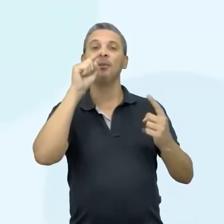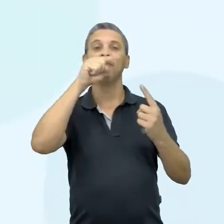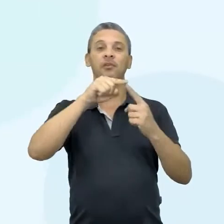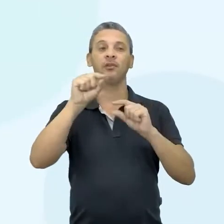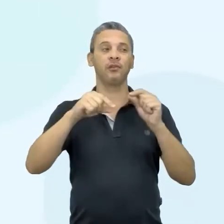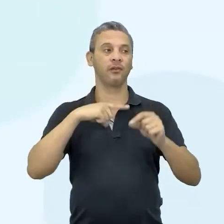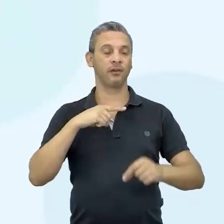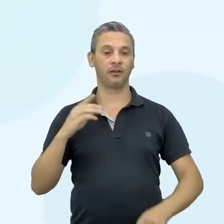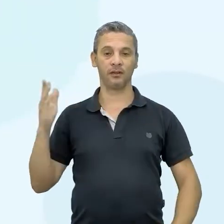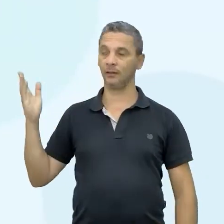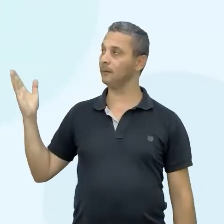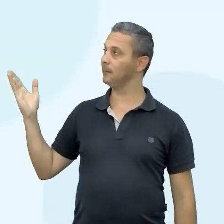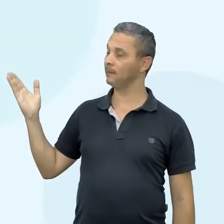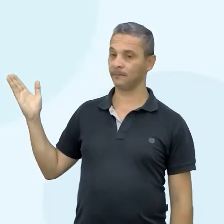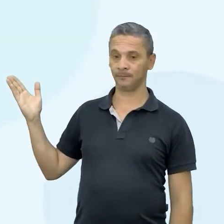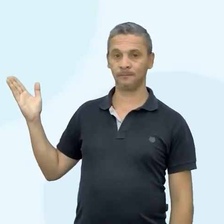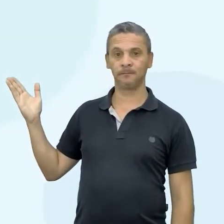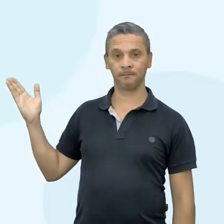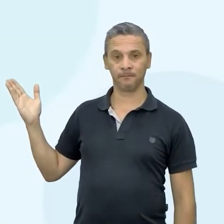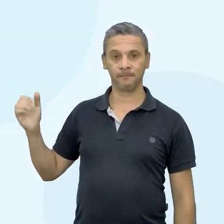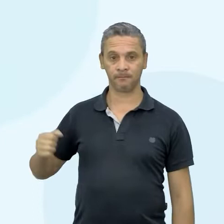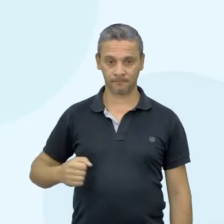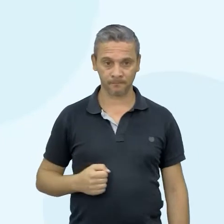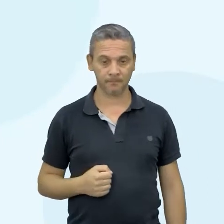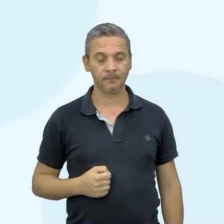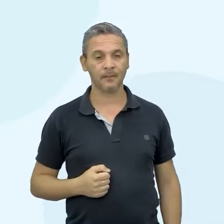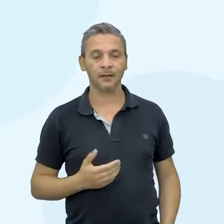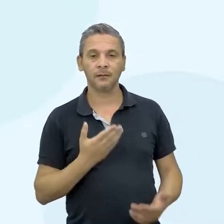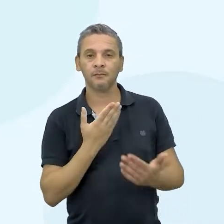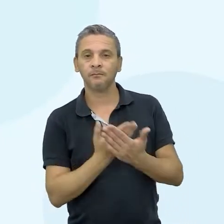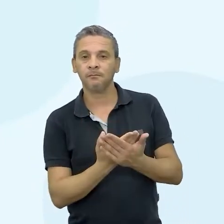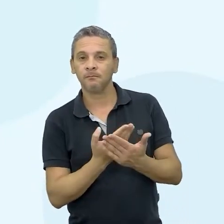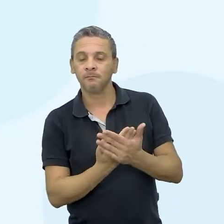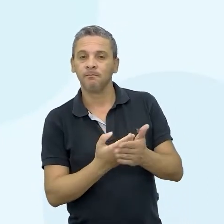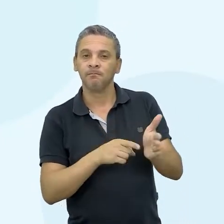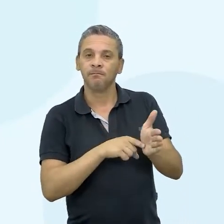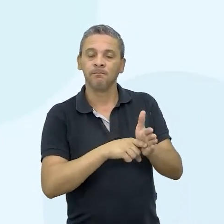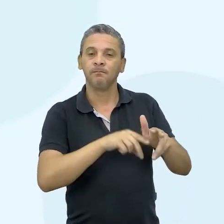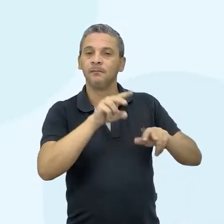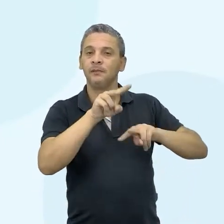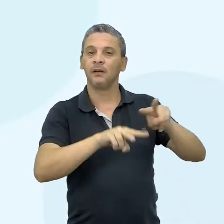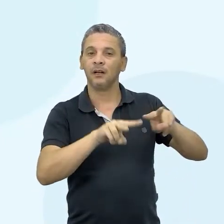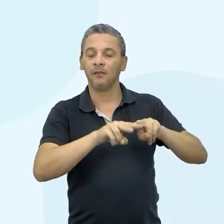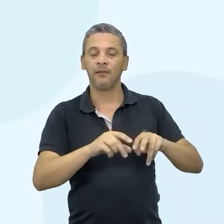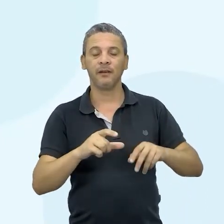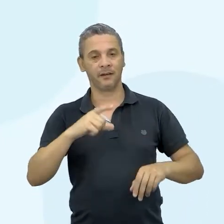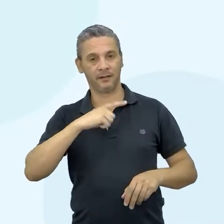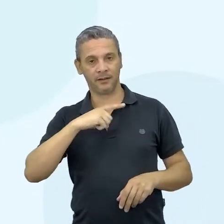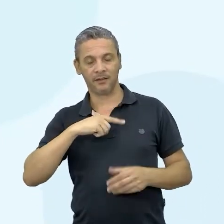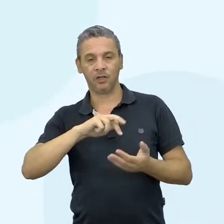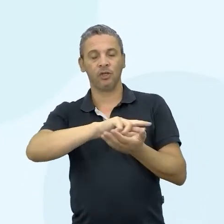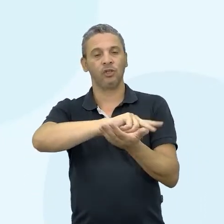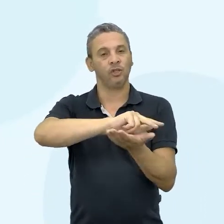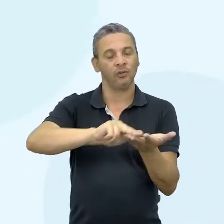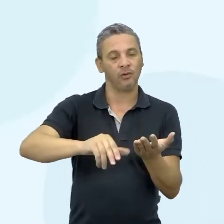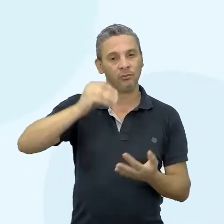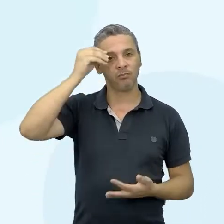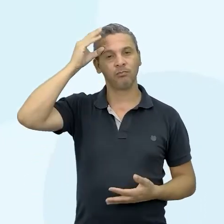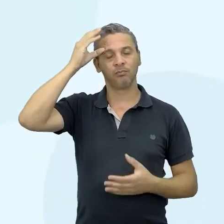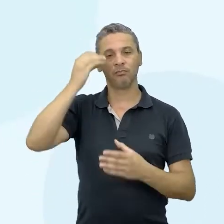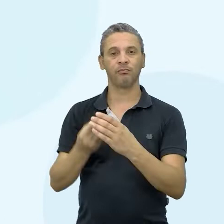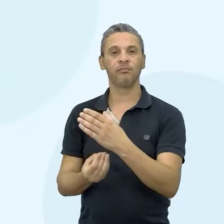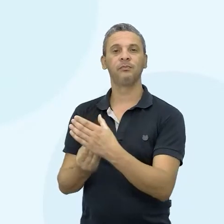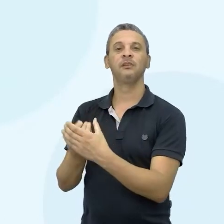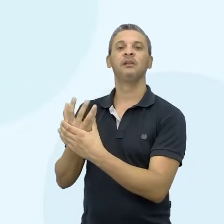aula de hoje, ó. A gente quer retomar os estudos realizados até aqui, a fim de obter um repertório para a elaboração